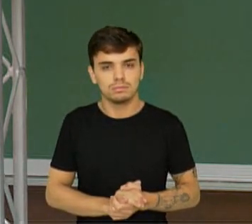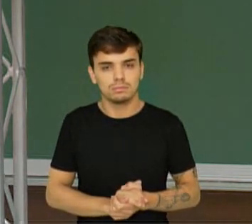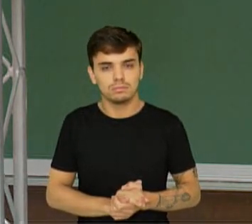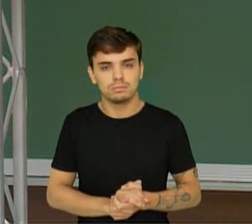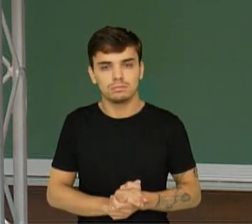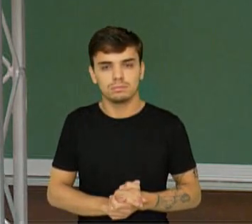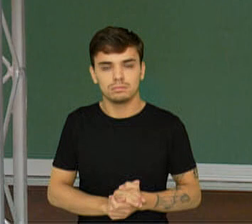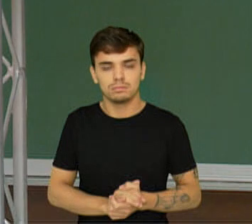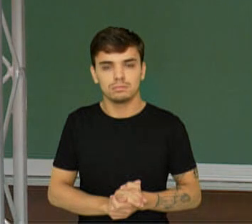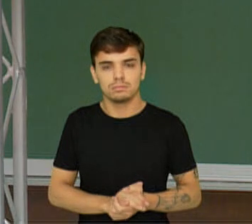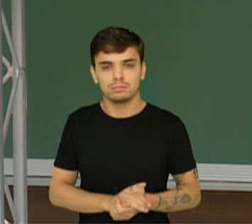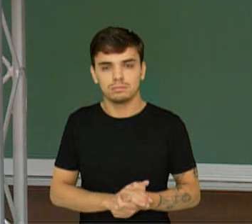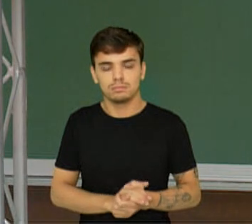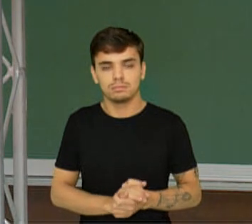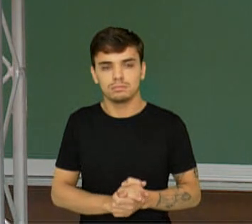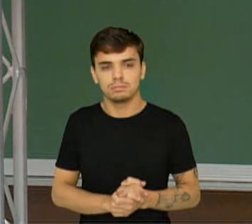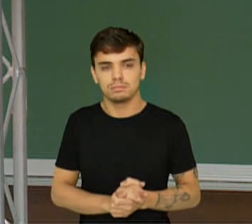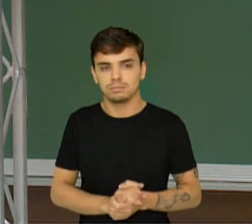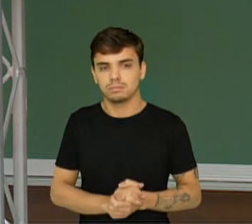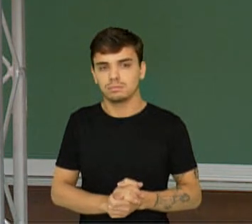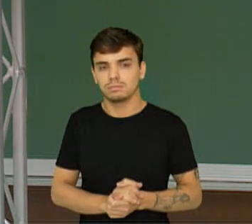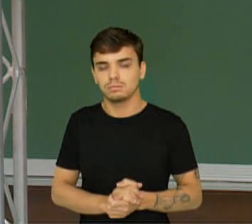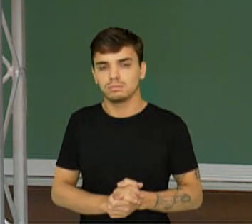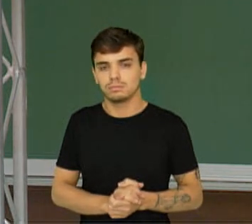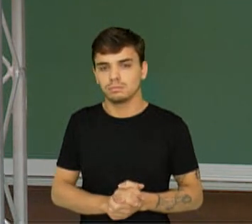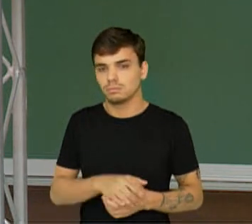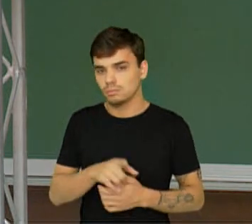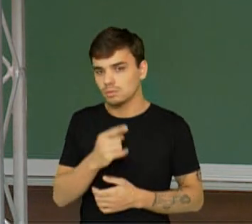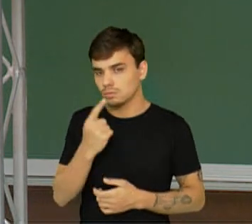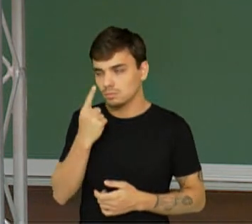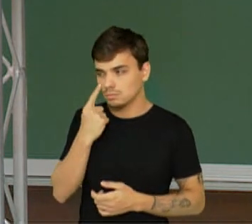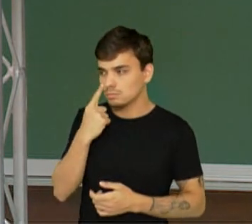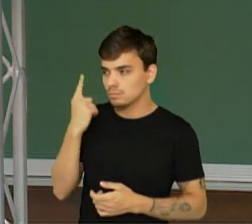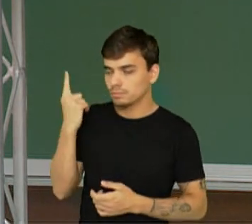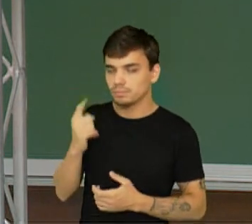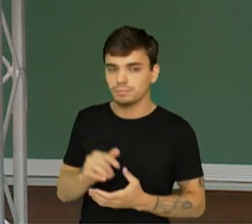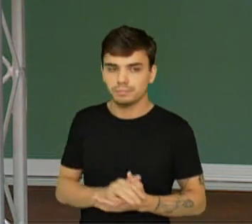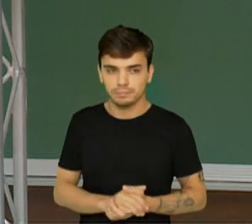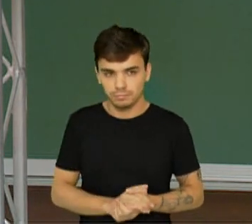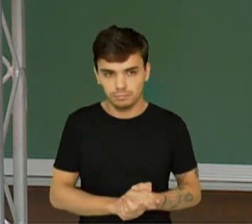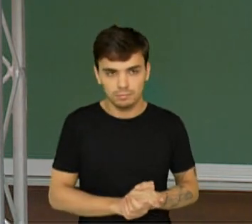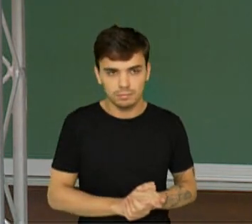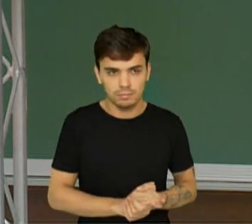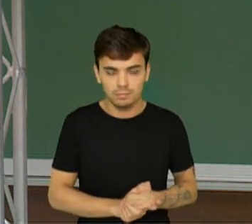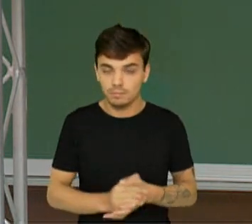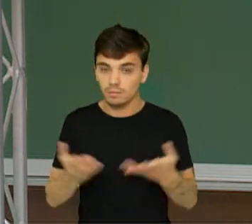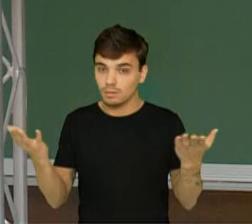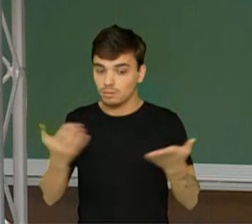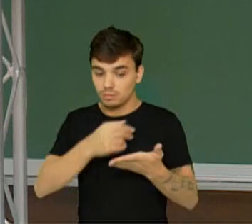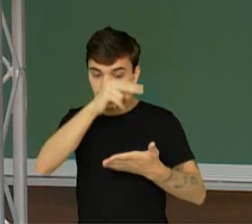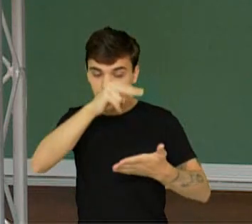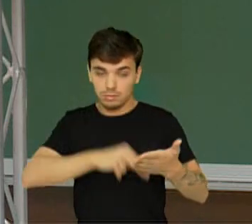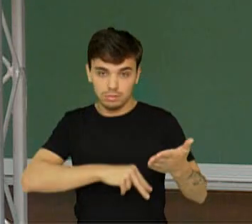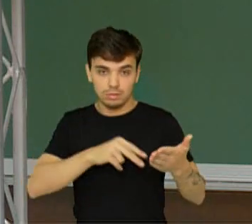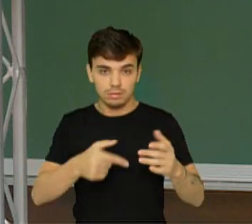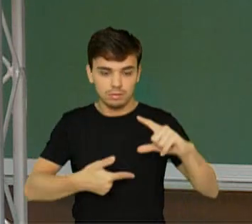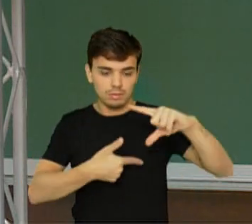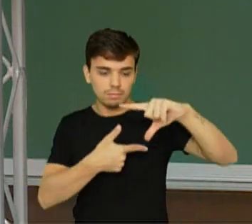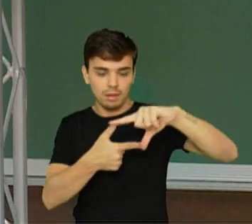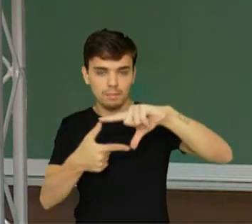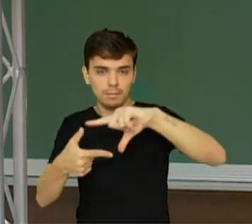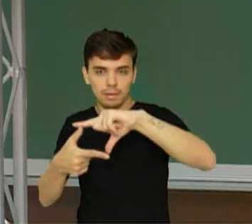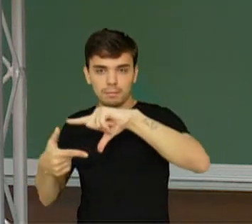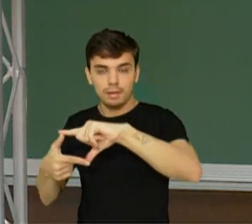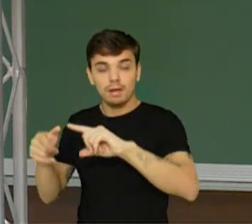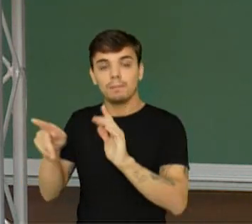Bien? Come bocadillo nutritivo como frutas e iogurte. Vamos a ler agora uma tira de